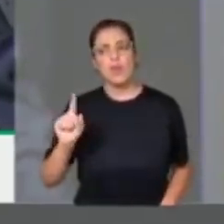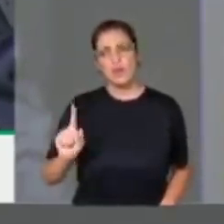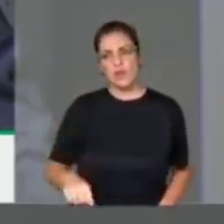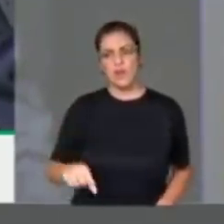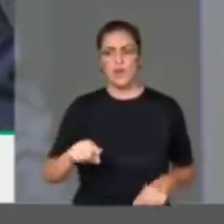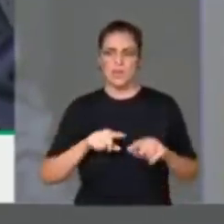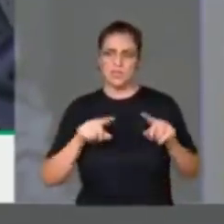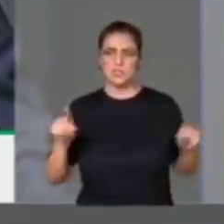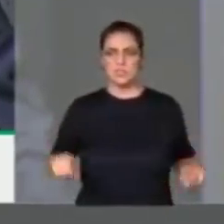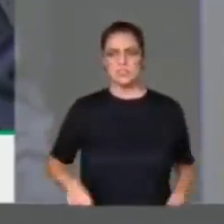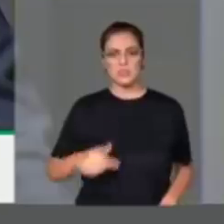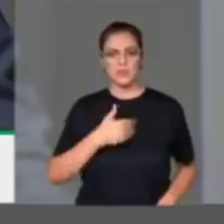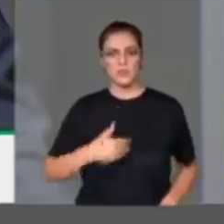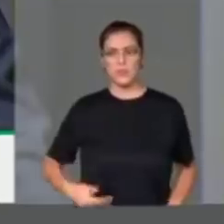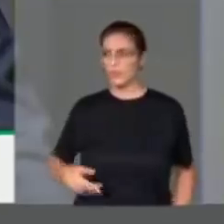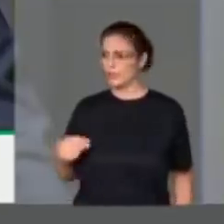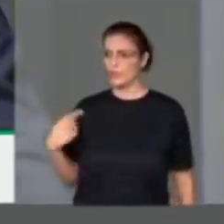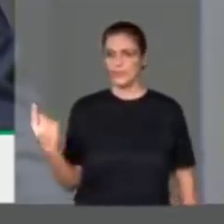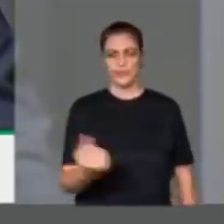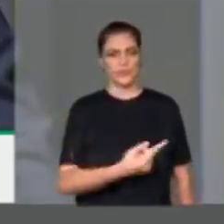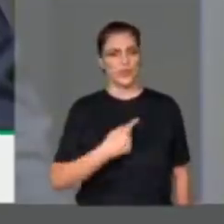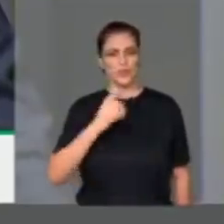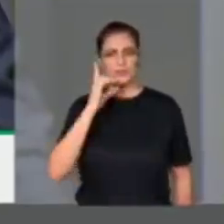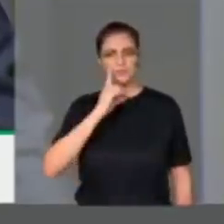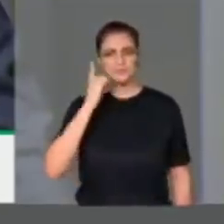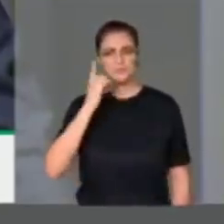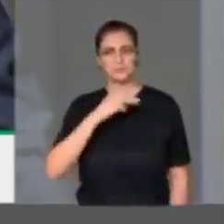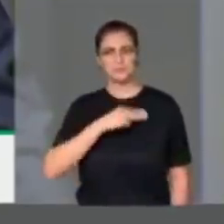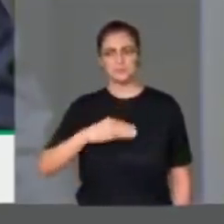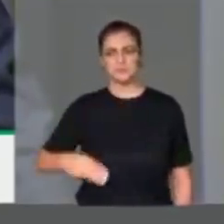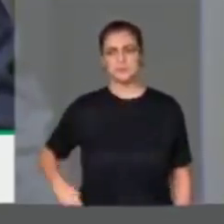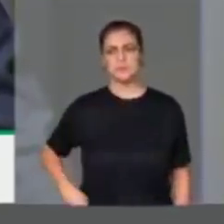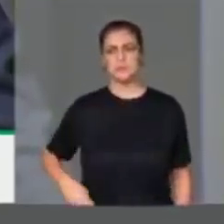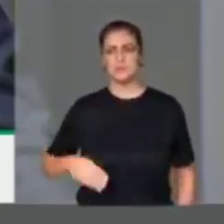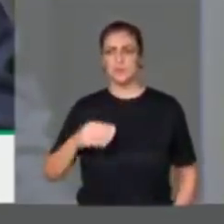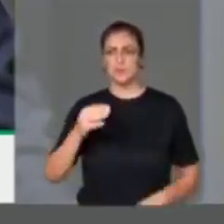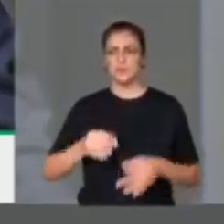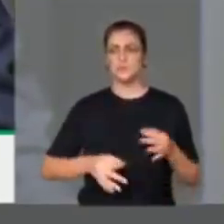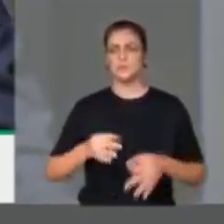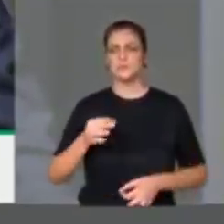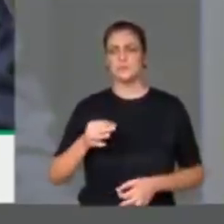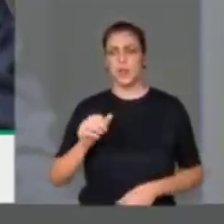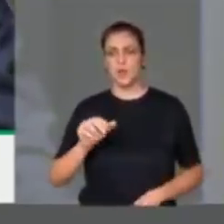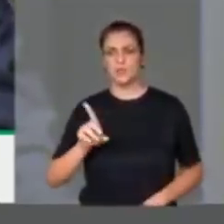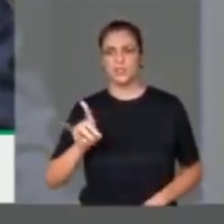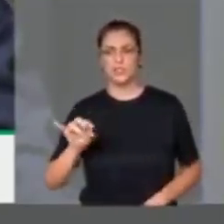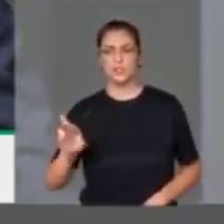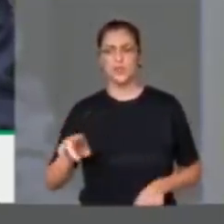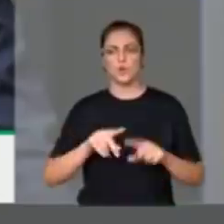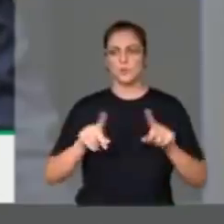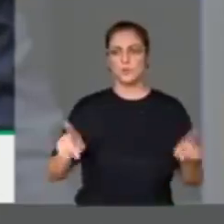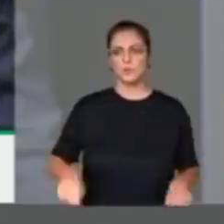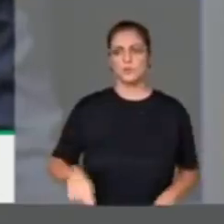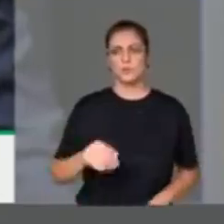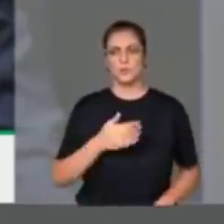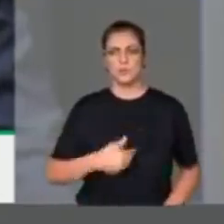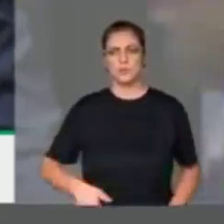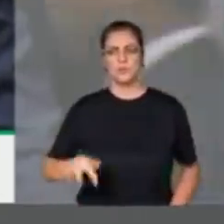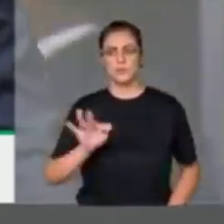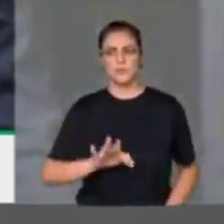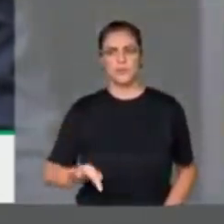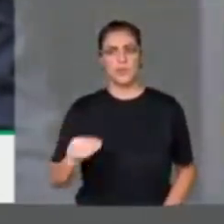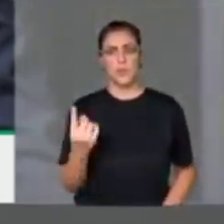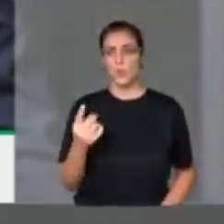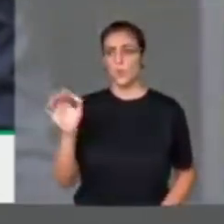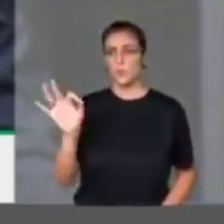nós parlamentares, são os assessores, são os ministros do Supremo, juízes, promotores, auditores, servidores públicos federais, o 1%